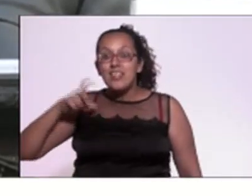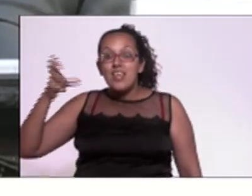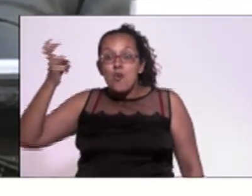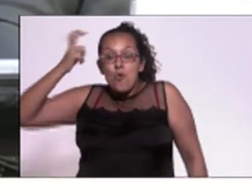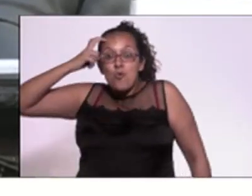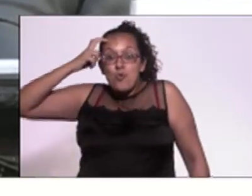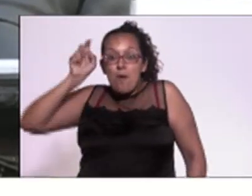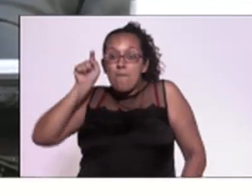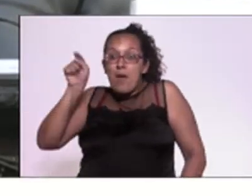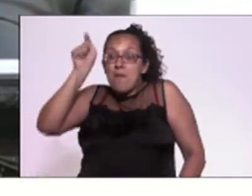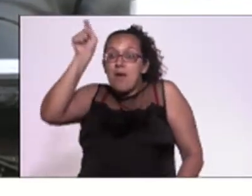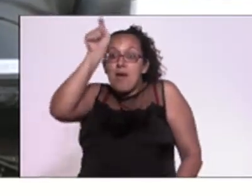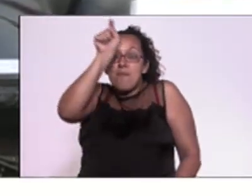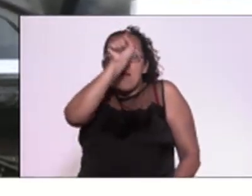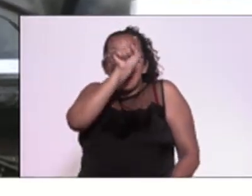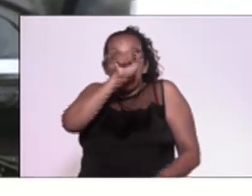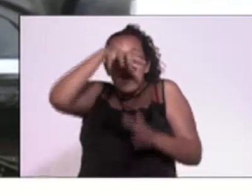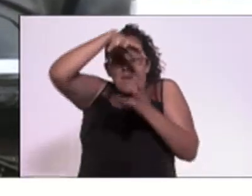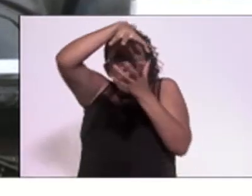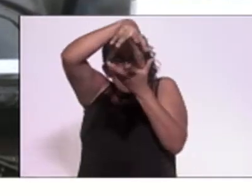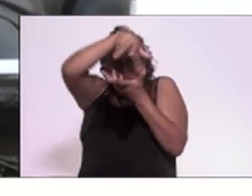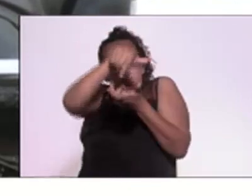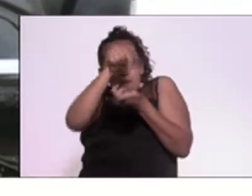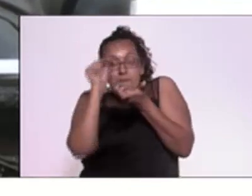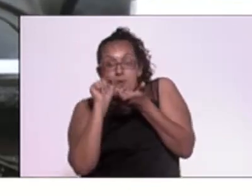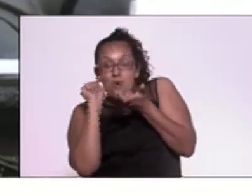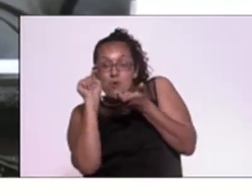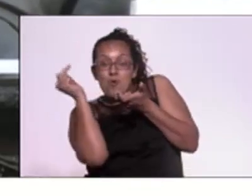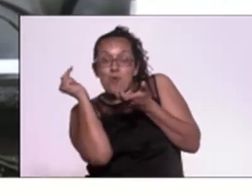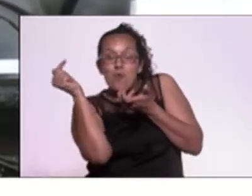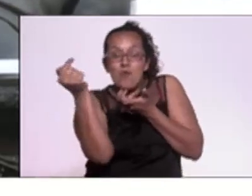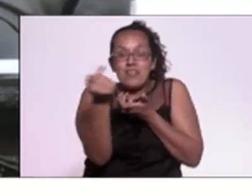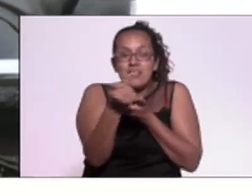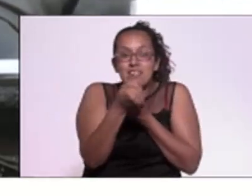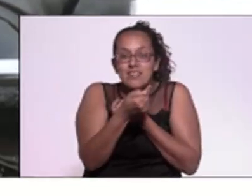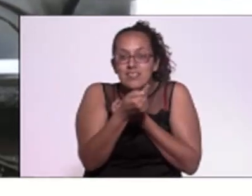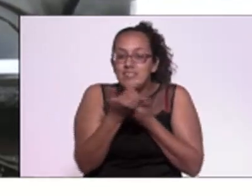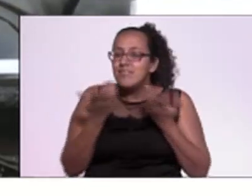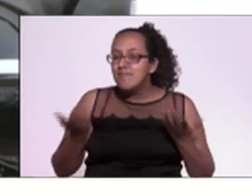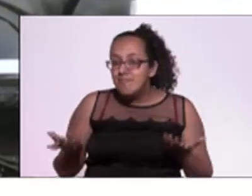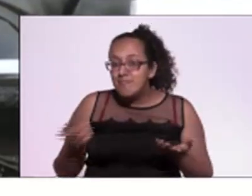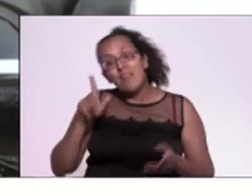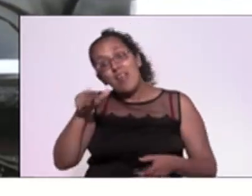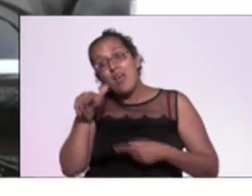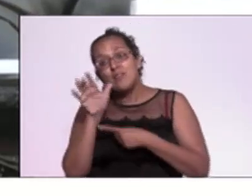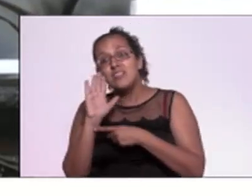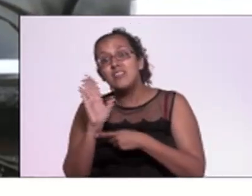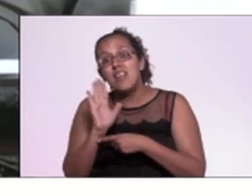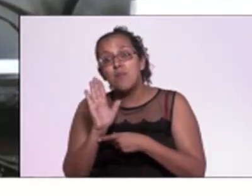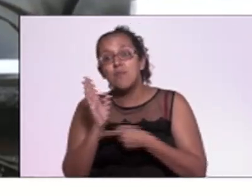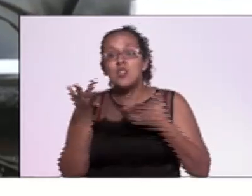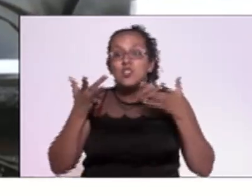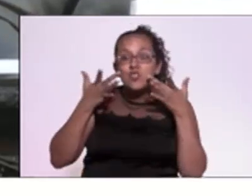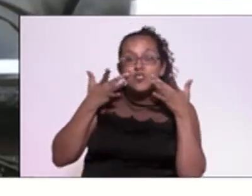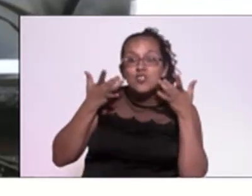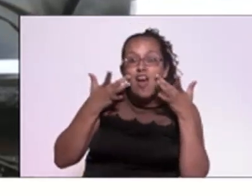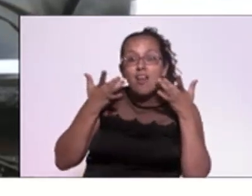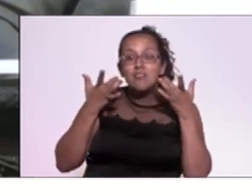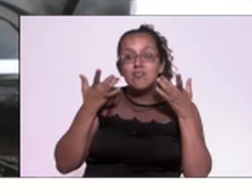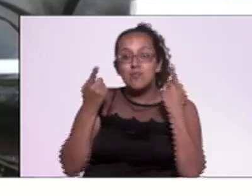isso nós estamos falando de cultura, está mexendo na vida das pessoas. E isso é o grande, eu acho que é o grande mérito desse trabalho